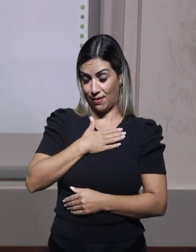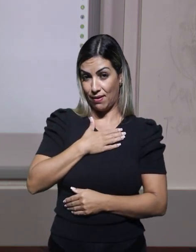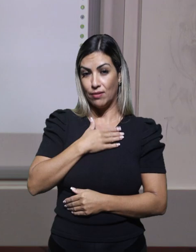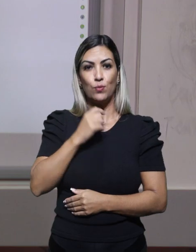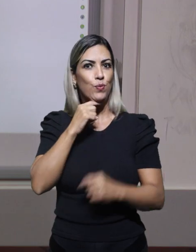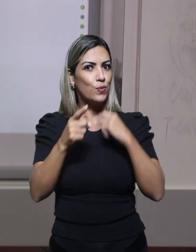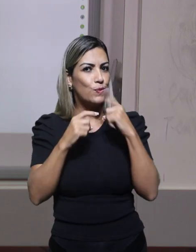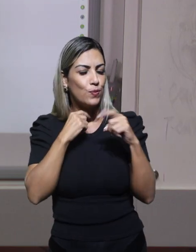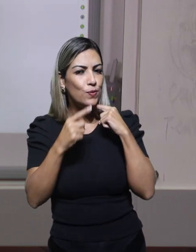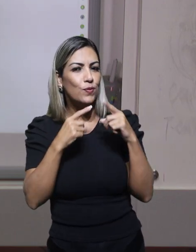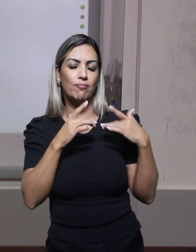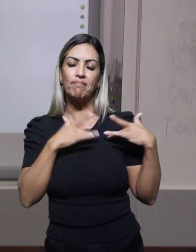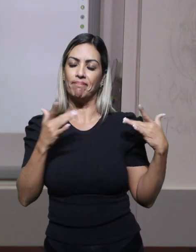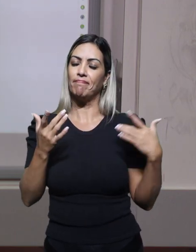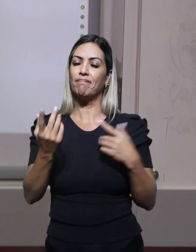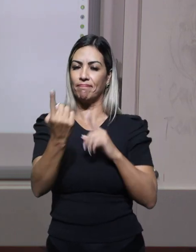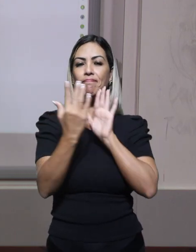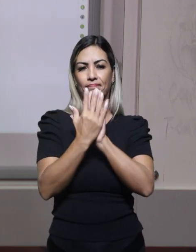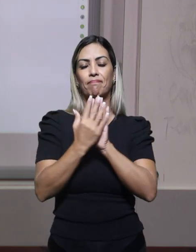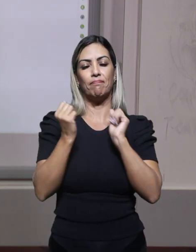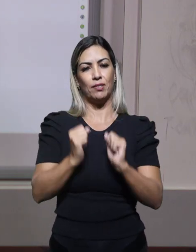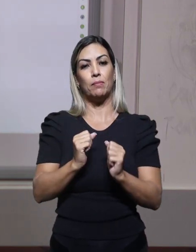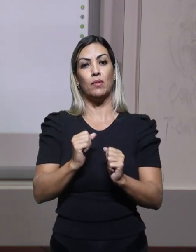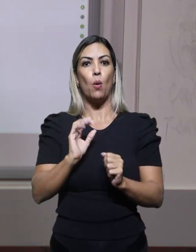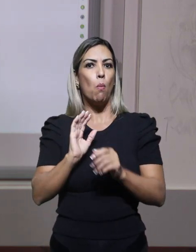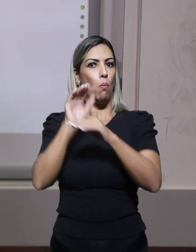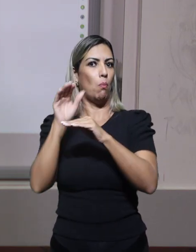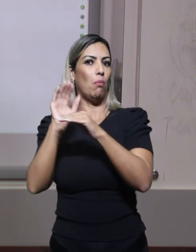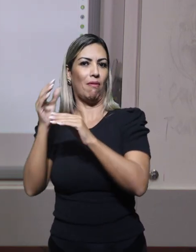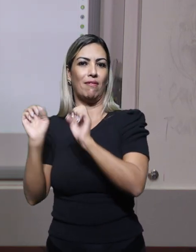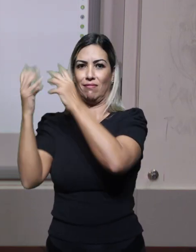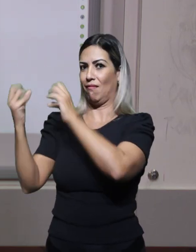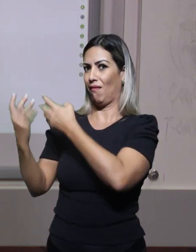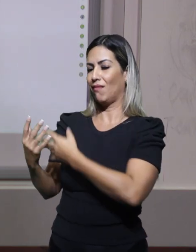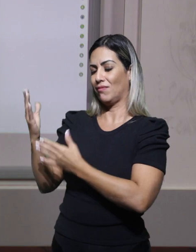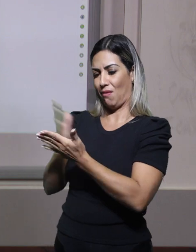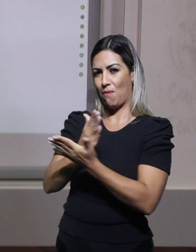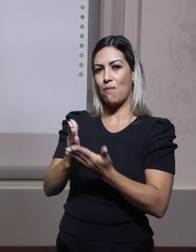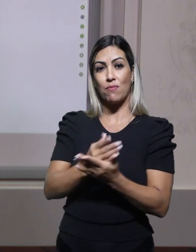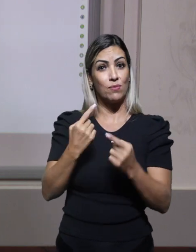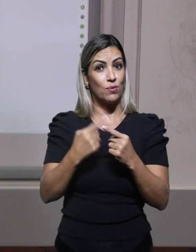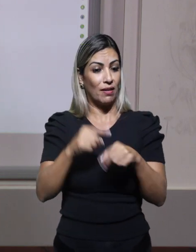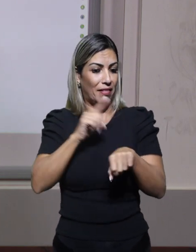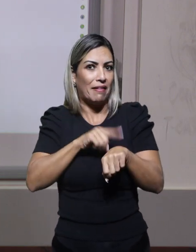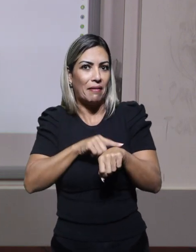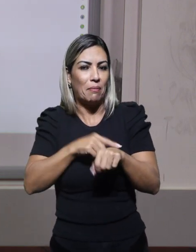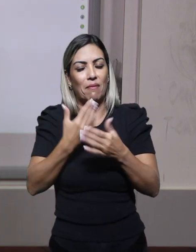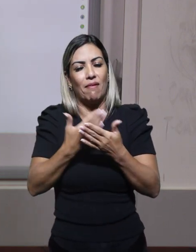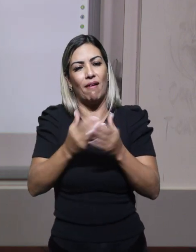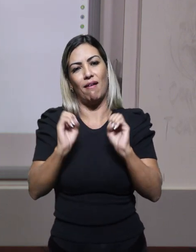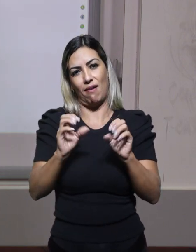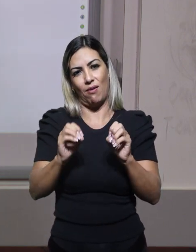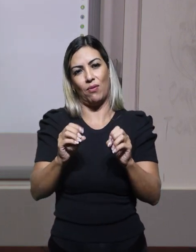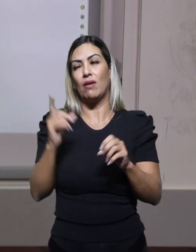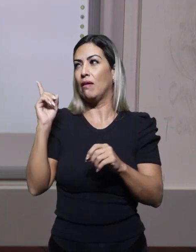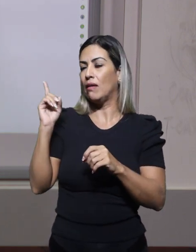gostado. Quaisquer dúvidas nós estamos à disposição. Eu pulei alguns slides, tendo em vista o nosso tempo de